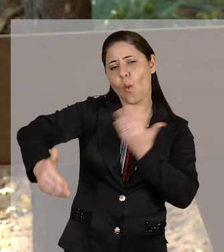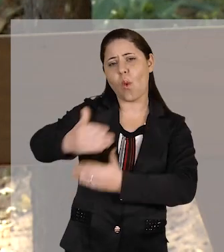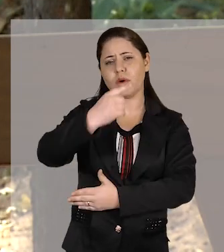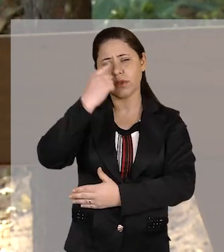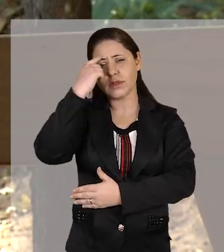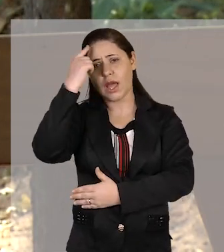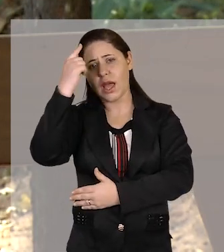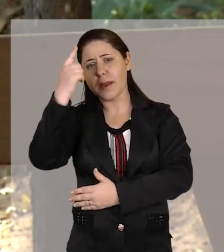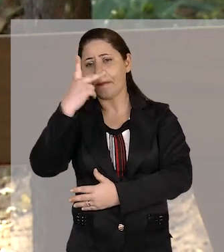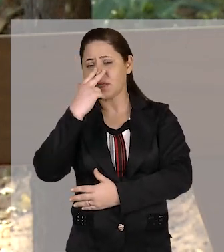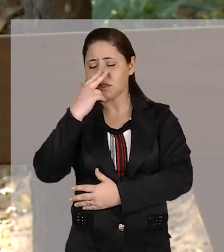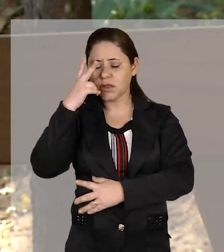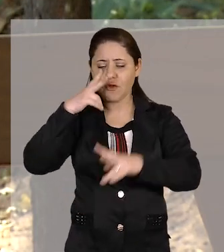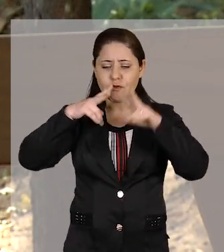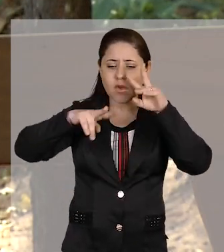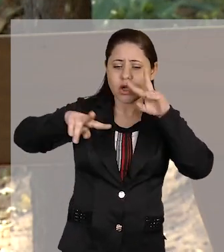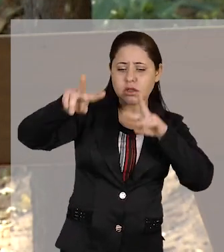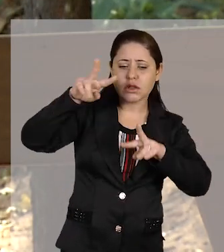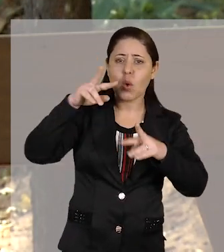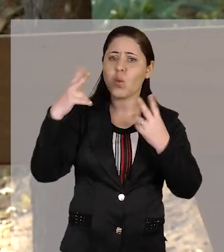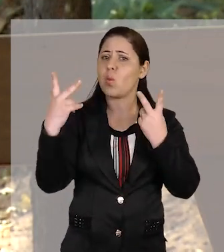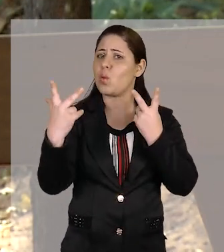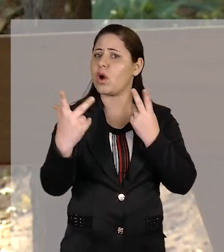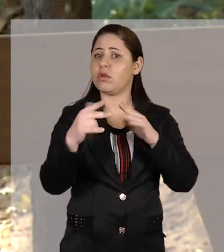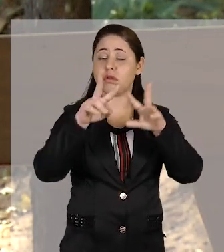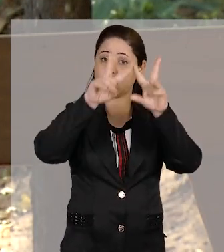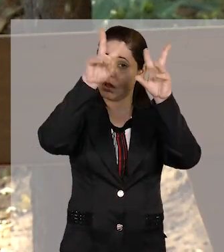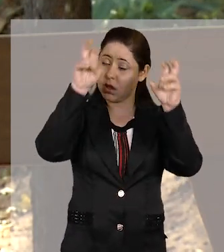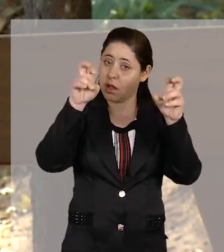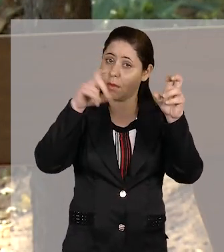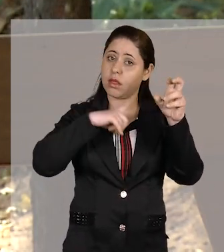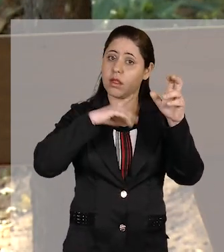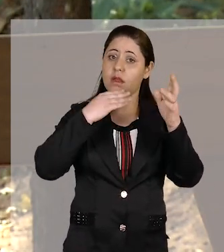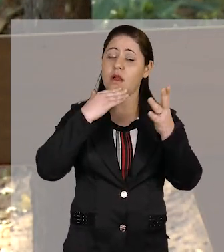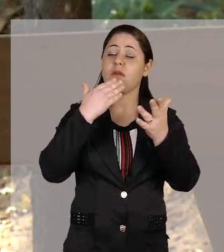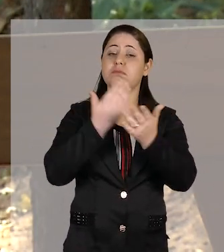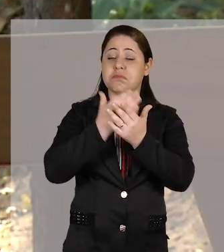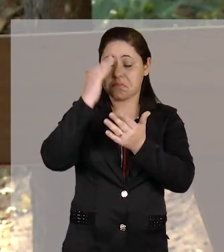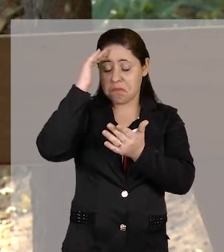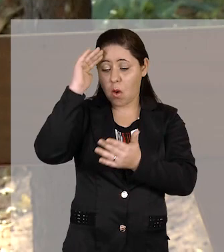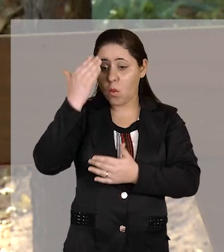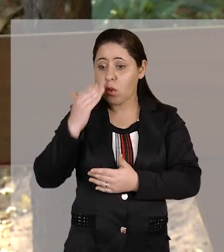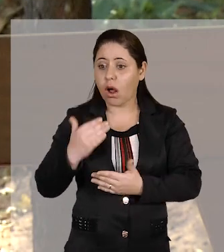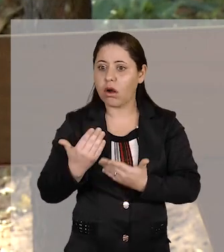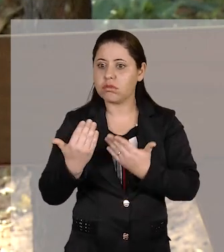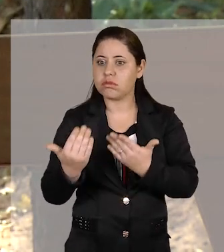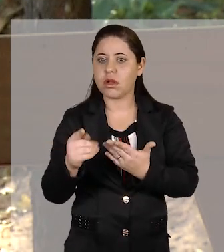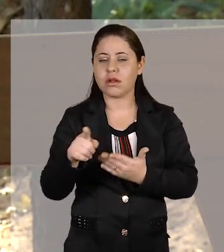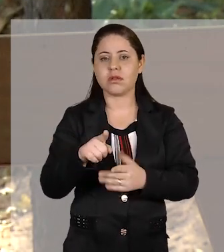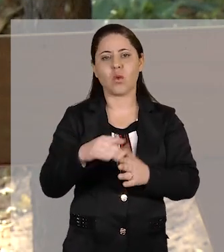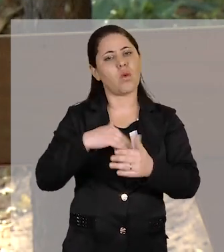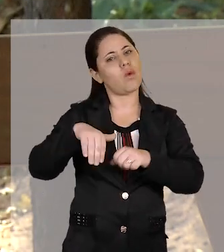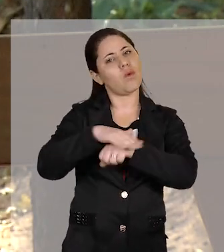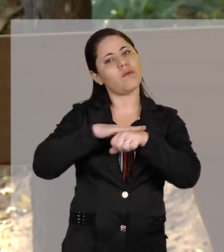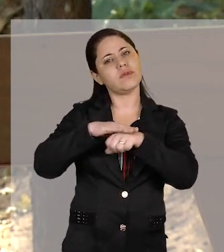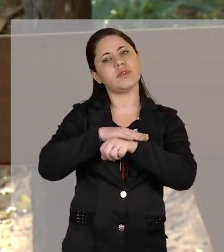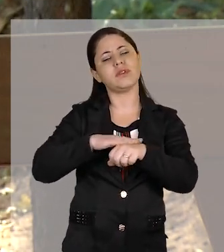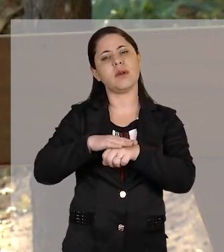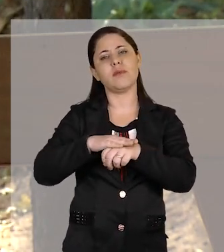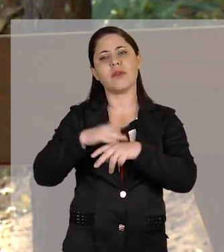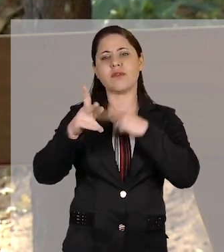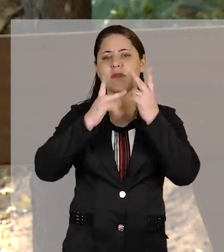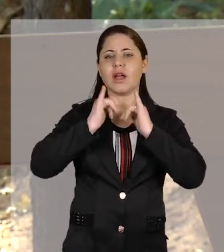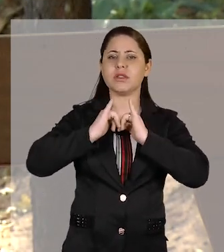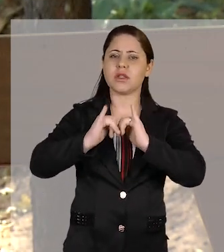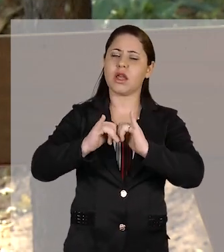vimos que a nossa visão era parecida em relação ao tema. Eu tenho muita admiração por ele, então conversamos. E aí eu falei